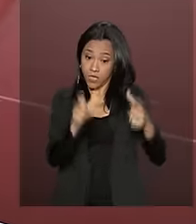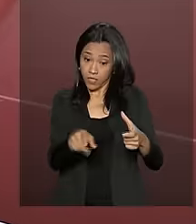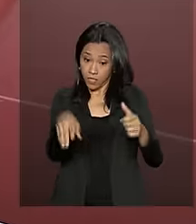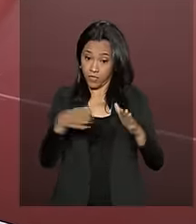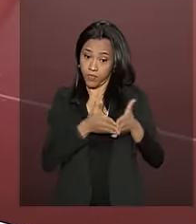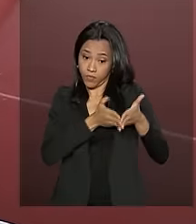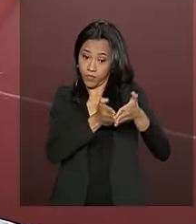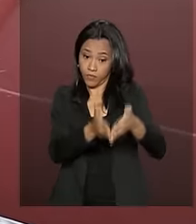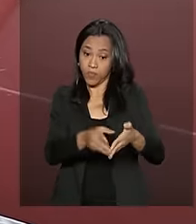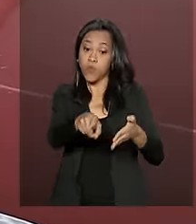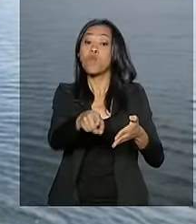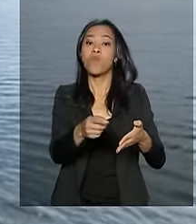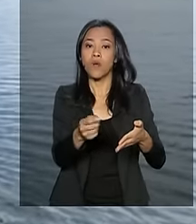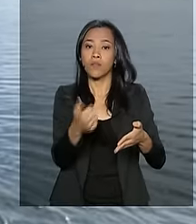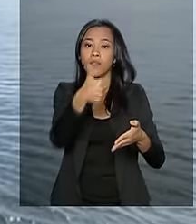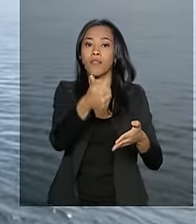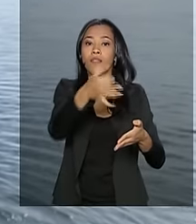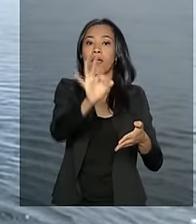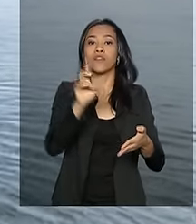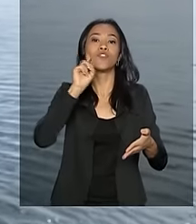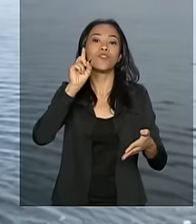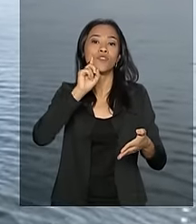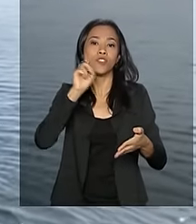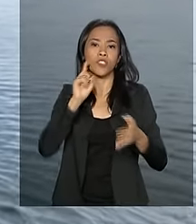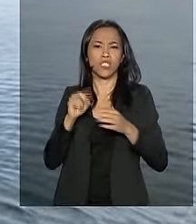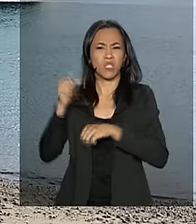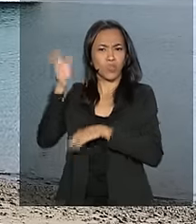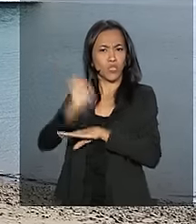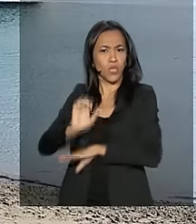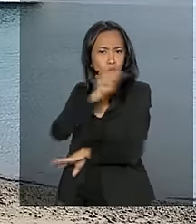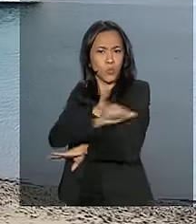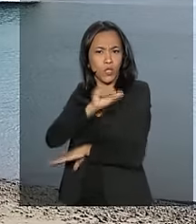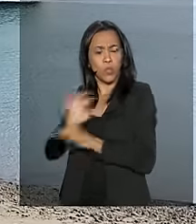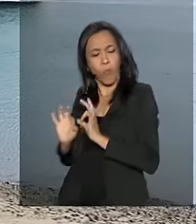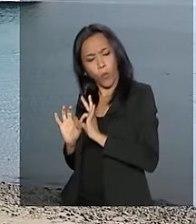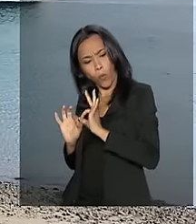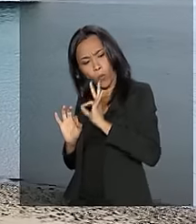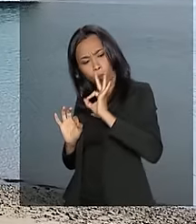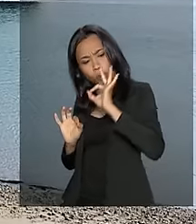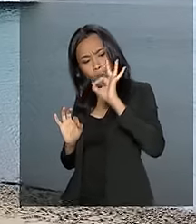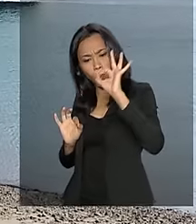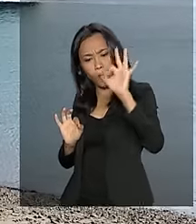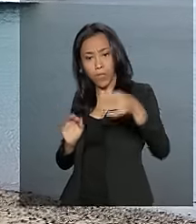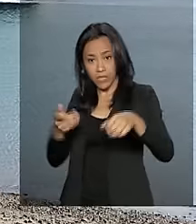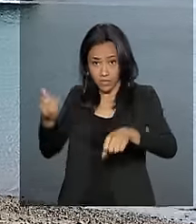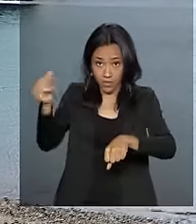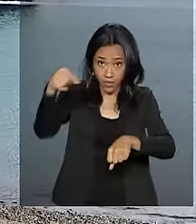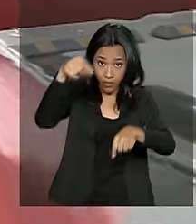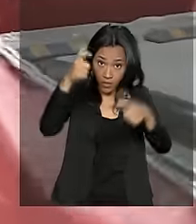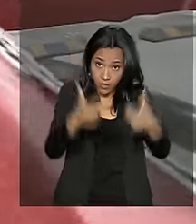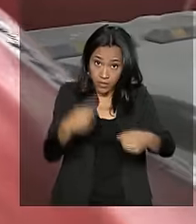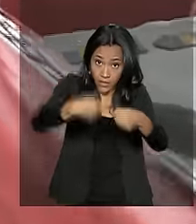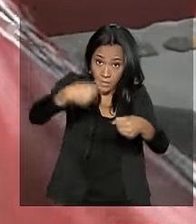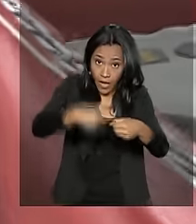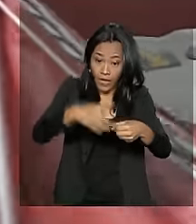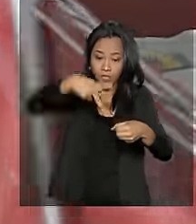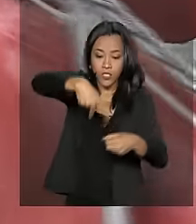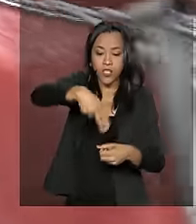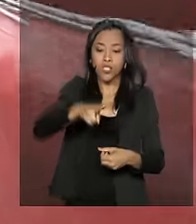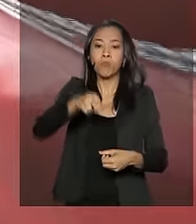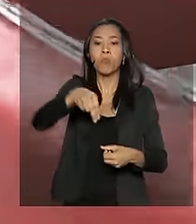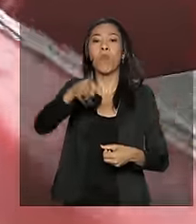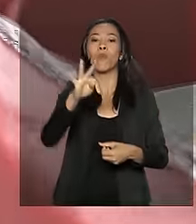Brasileira, navegou por 10 dias desde a saída do Rio de Janeiro, mas é em Punta Arenas que começa a última